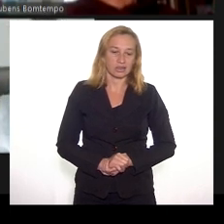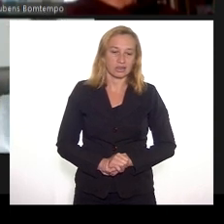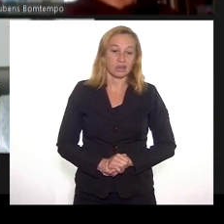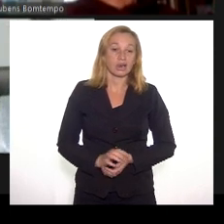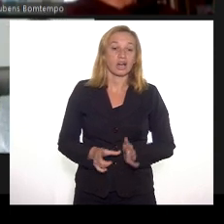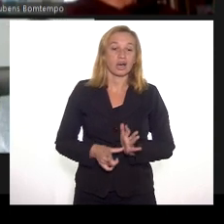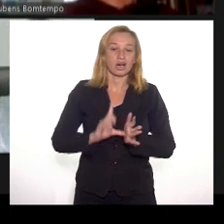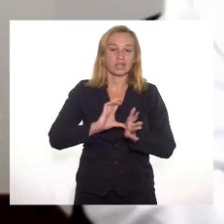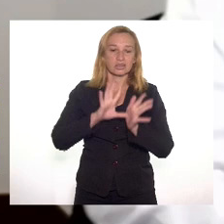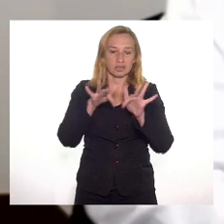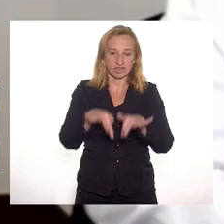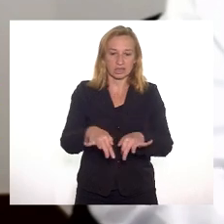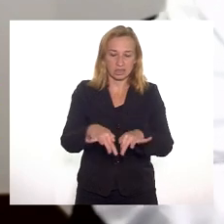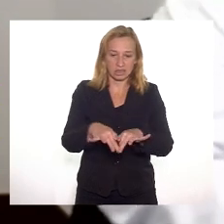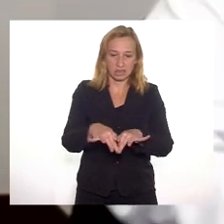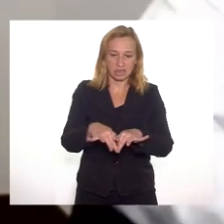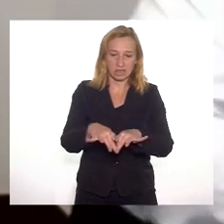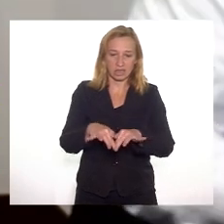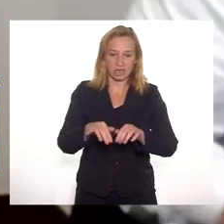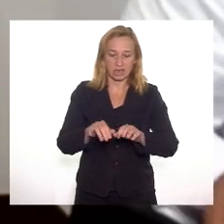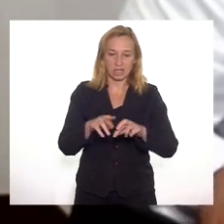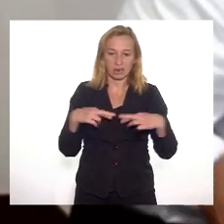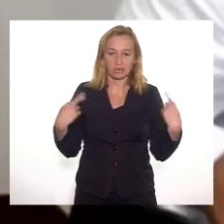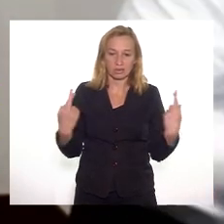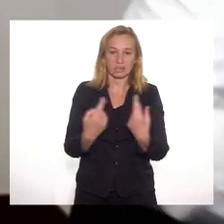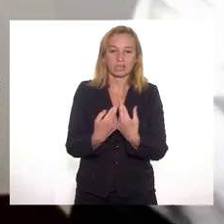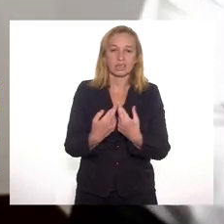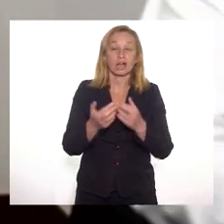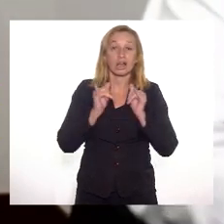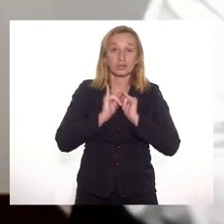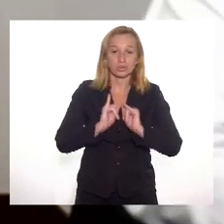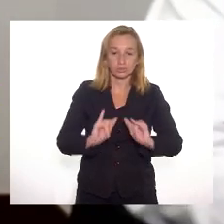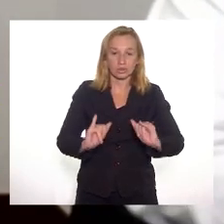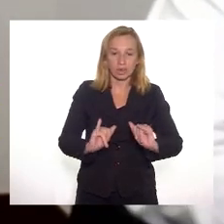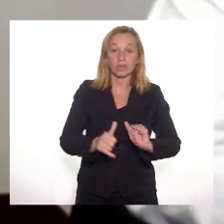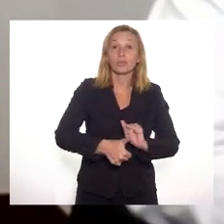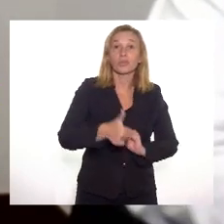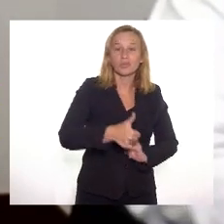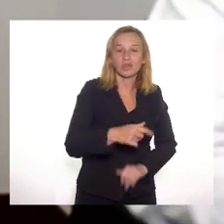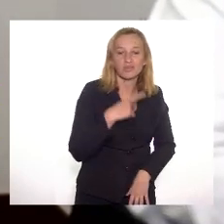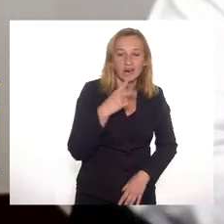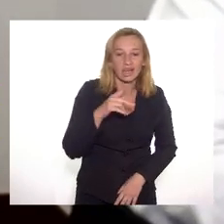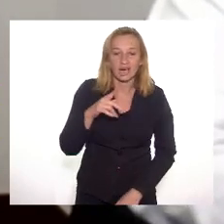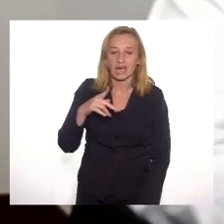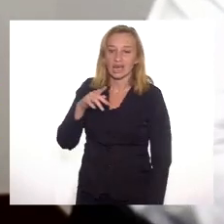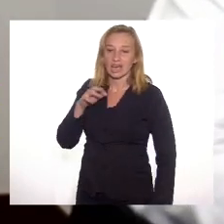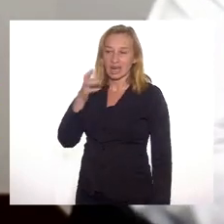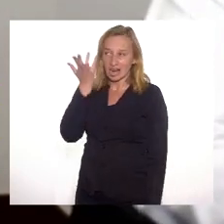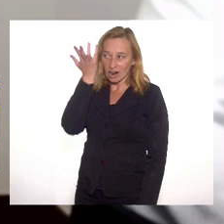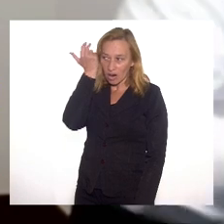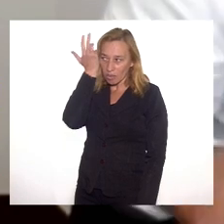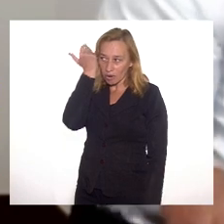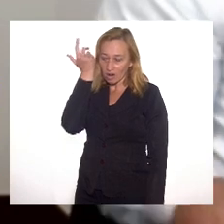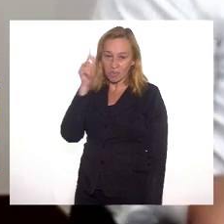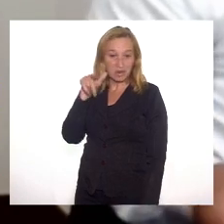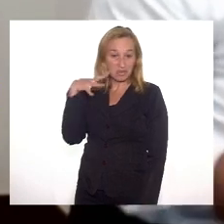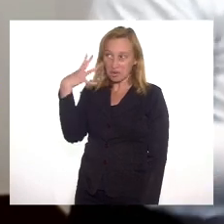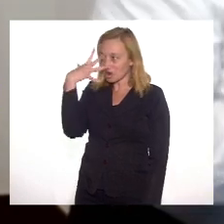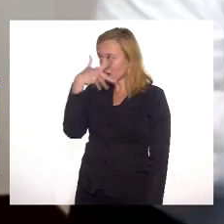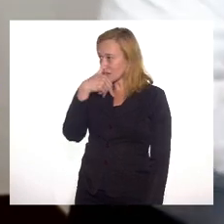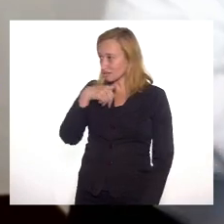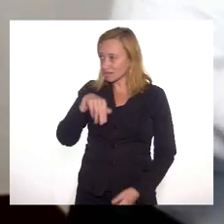Antes de encerrarmos a segunda sessão extraordinária, anunciar, primeiro dizer que o Eliomar ficou bonito aí nessa cadeira aí, balançando para lá e para